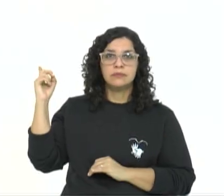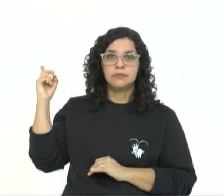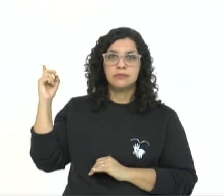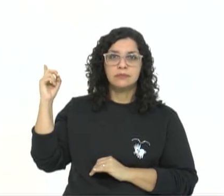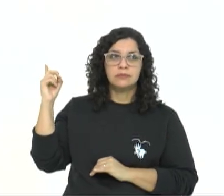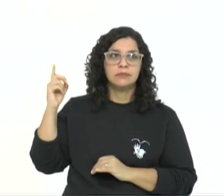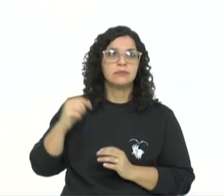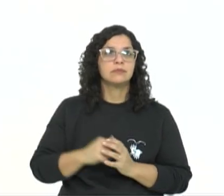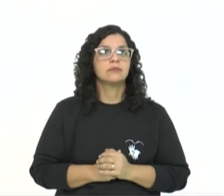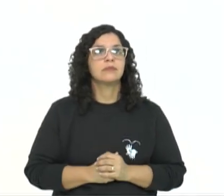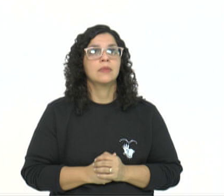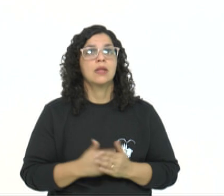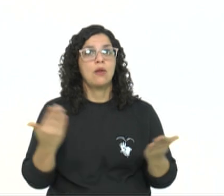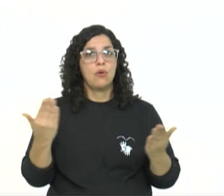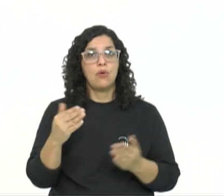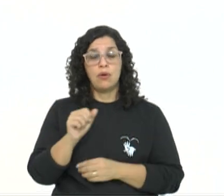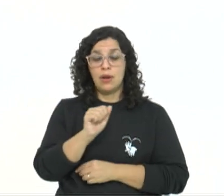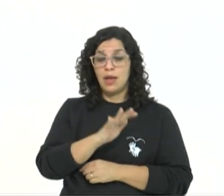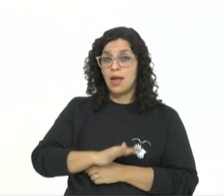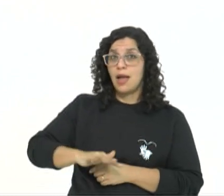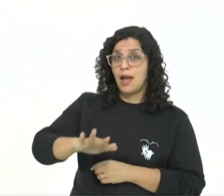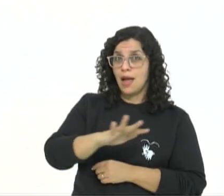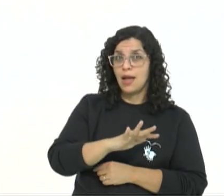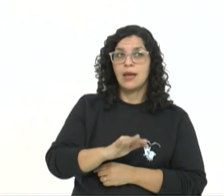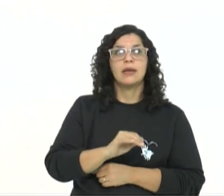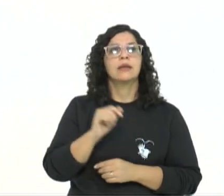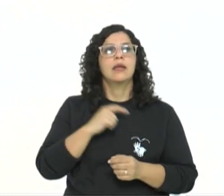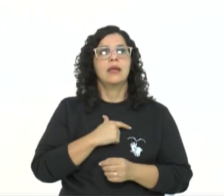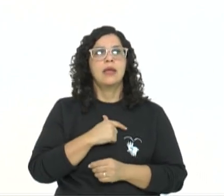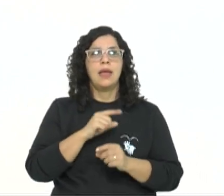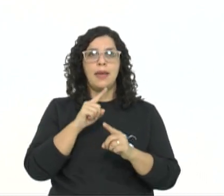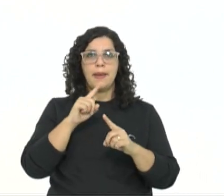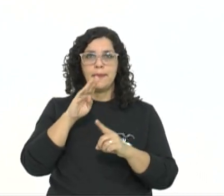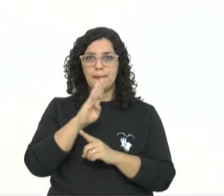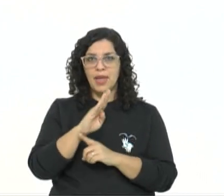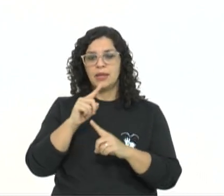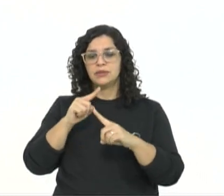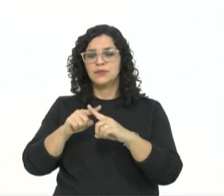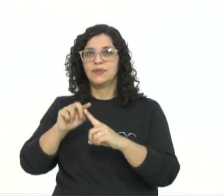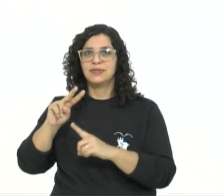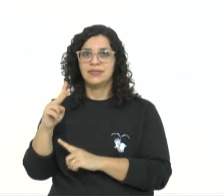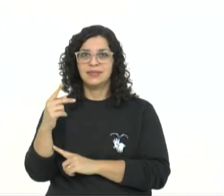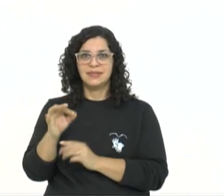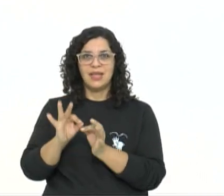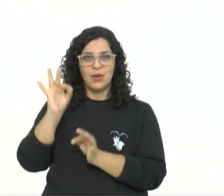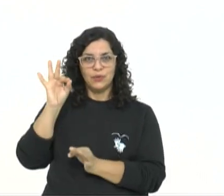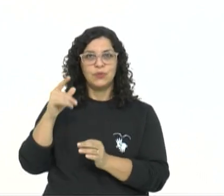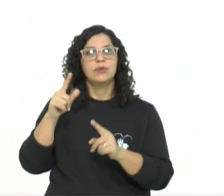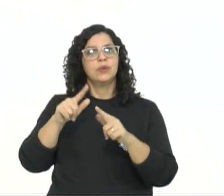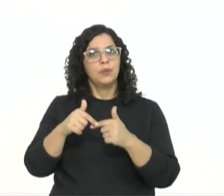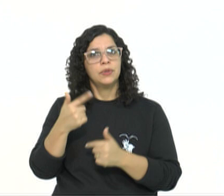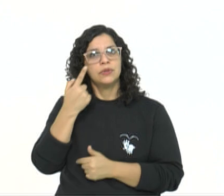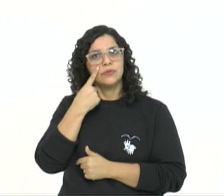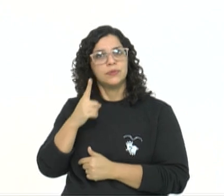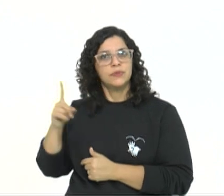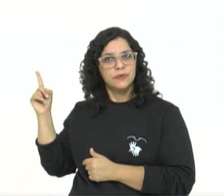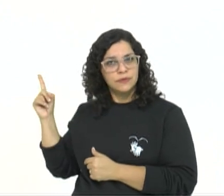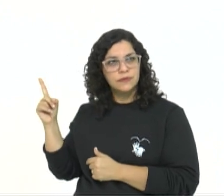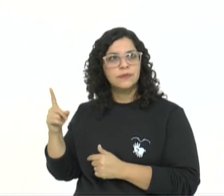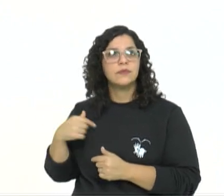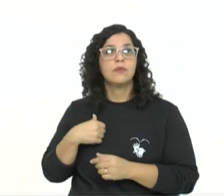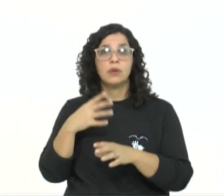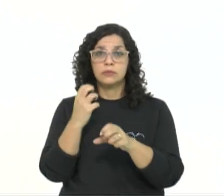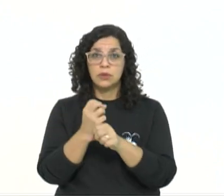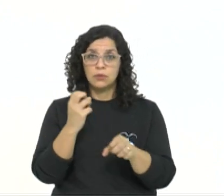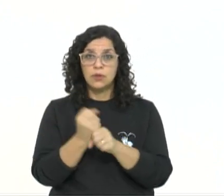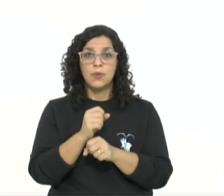a sua altura, ou seja, o 8 centímetros com 4 centímetros. E, como a gente sabe, tijolos são retangulares, certo? Então, eu vou